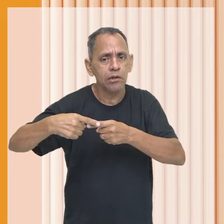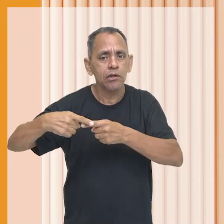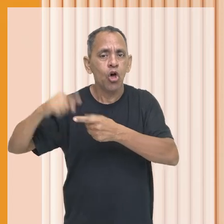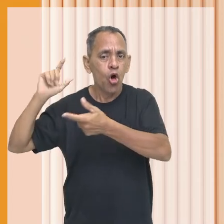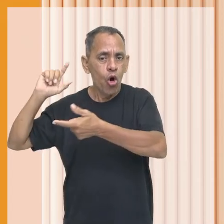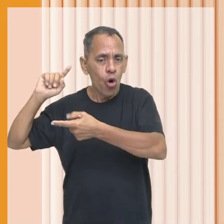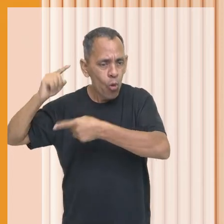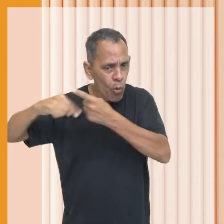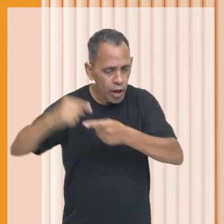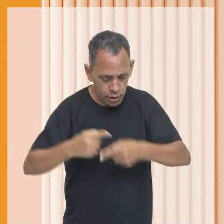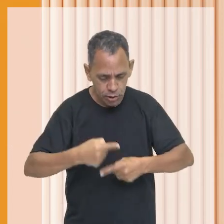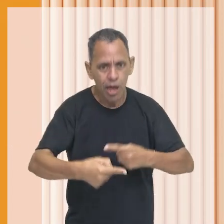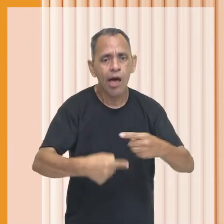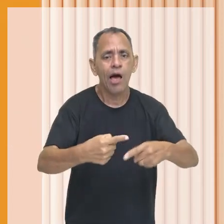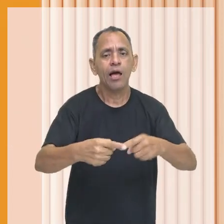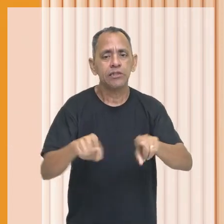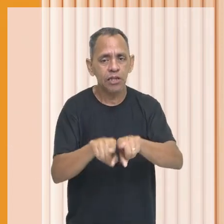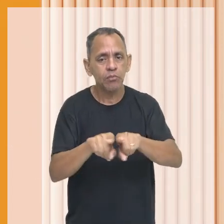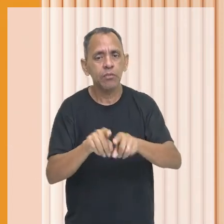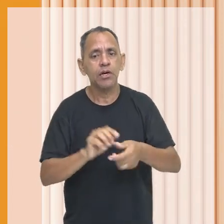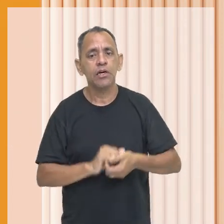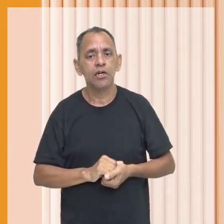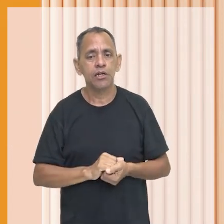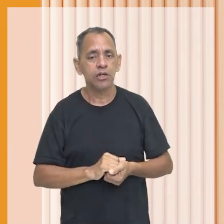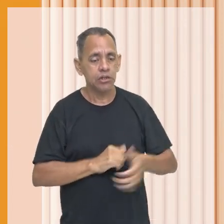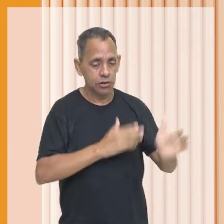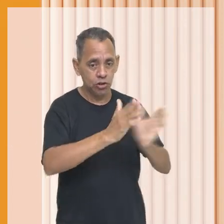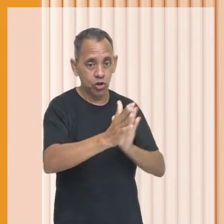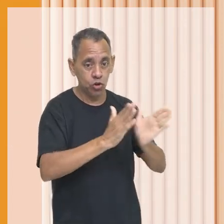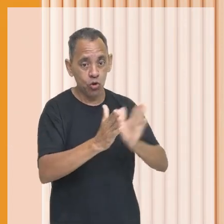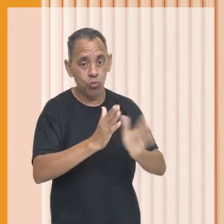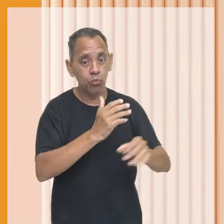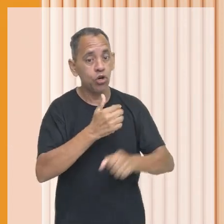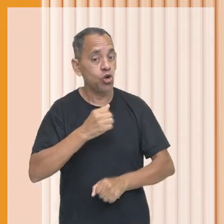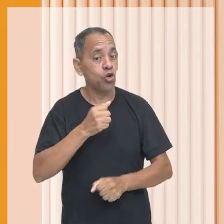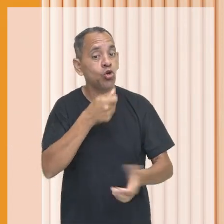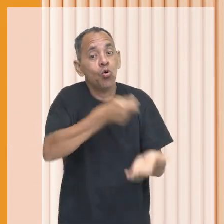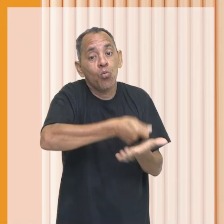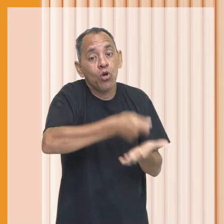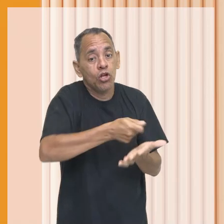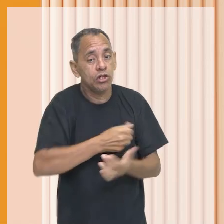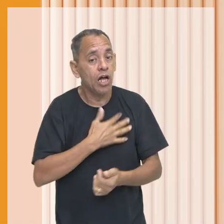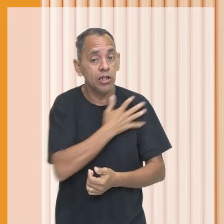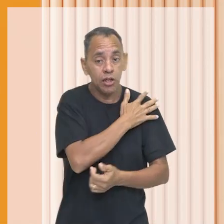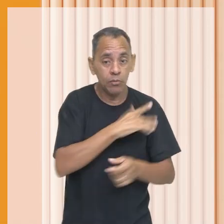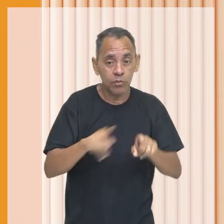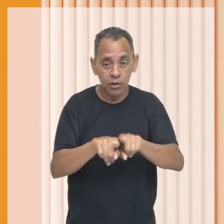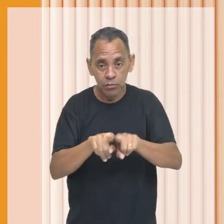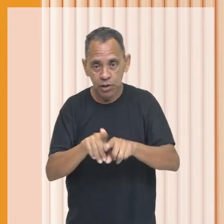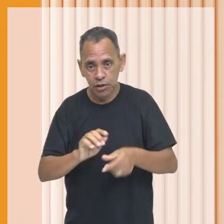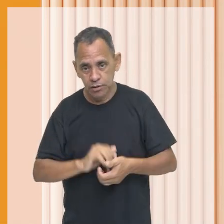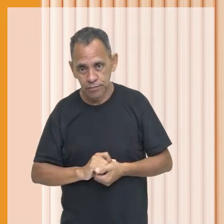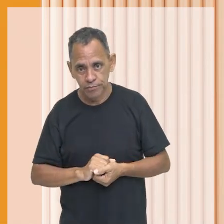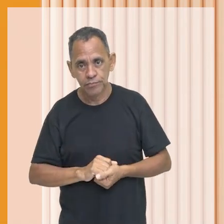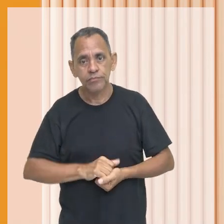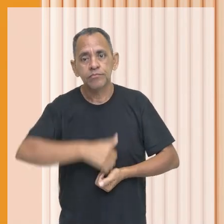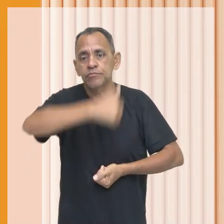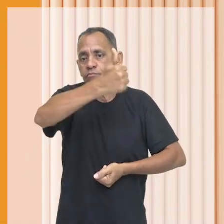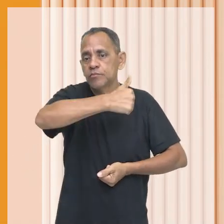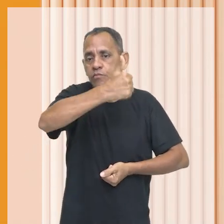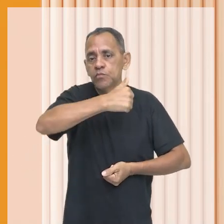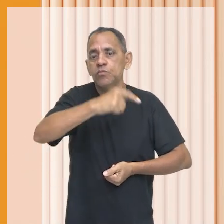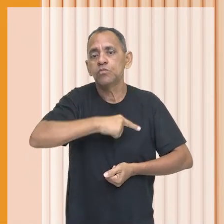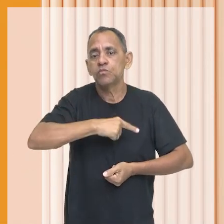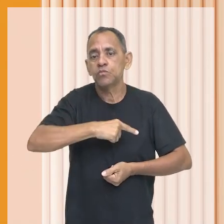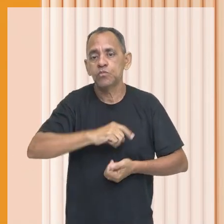bom? Já com aquela questão do milagre econômico, com empréstimos externos, que no final das contas, que no primeiro momento tiveram